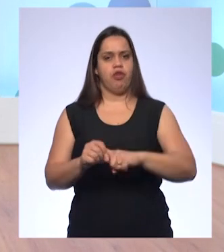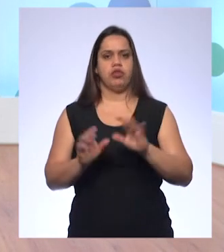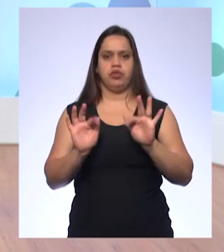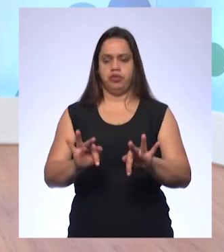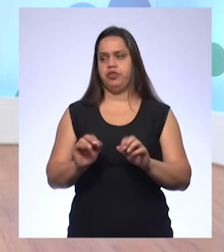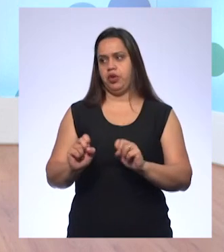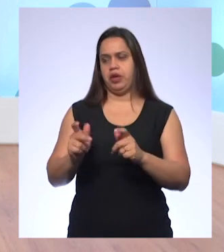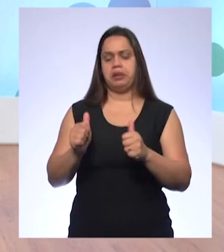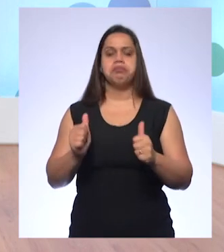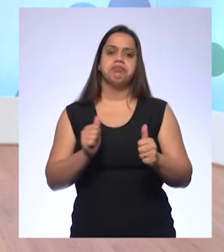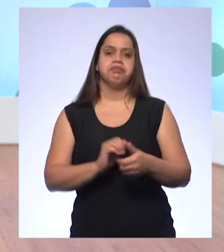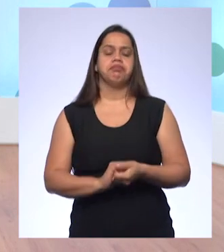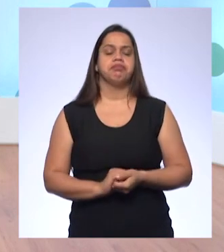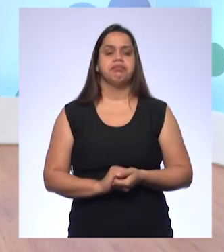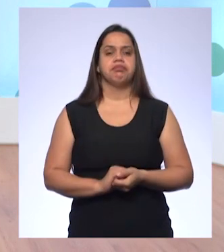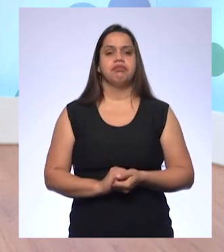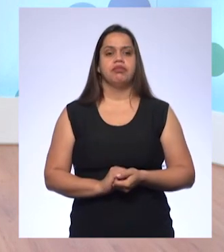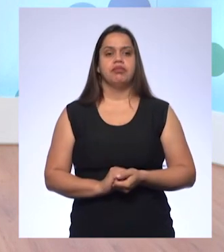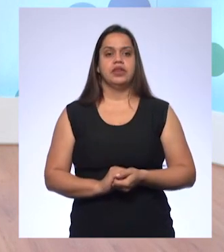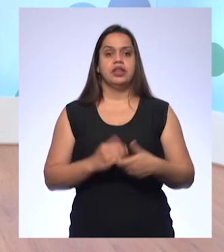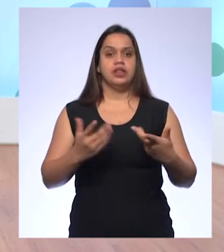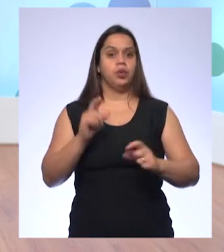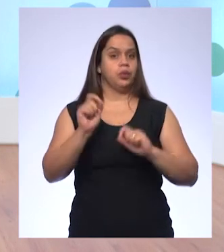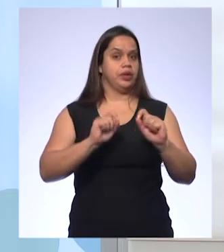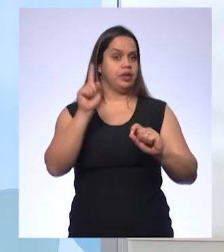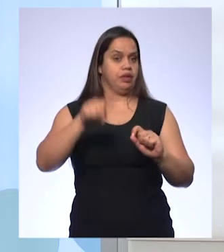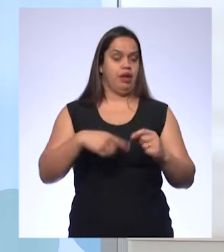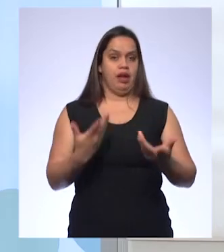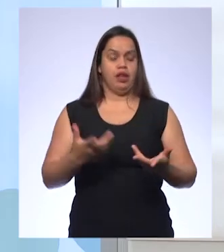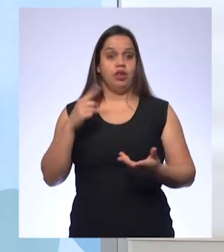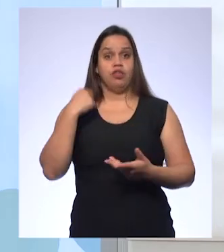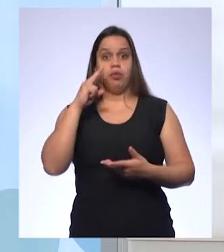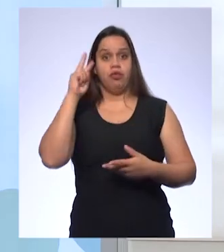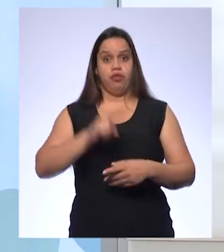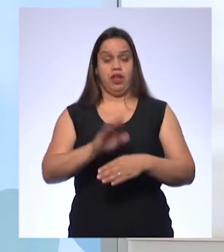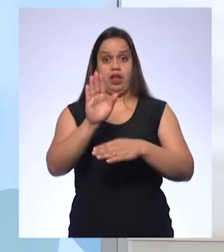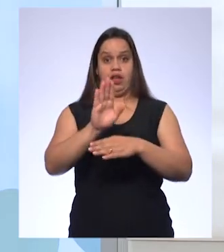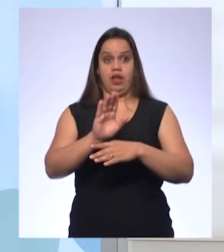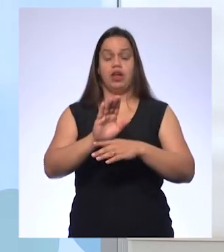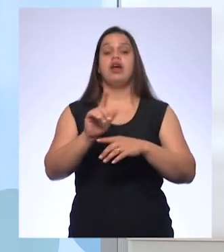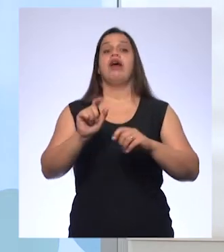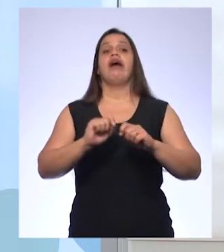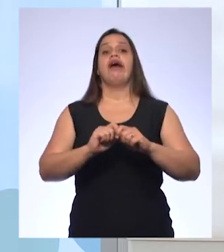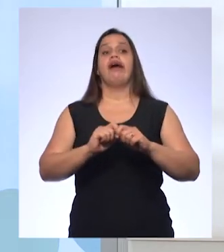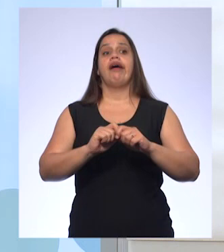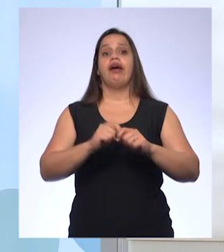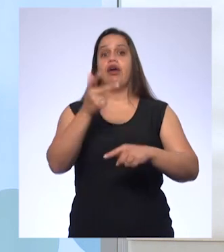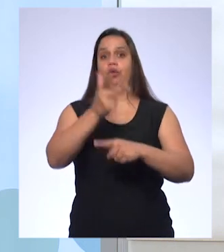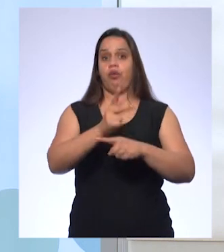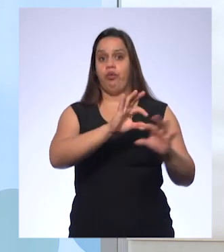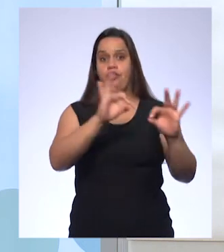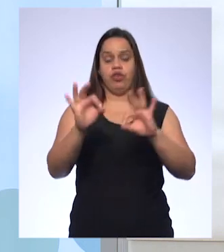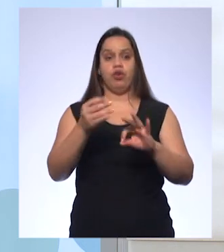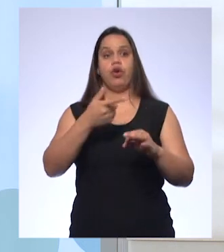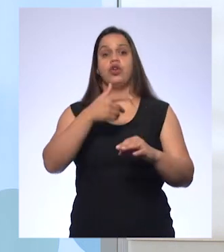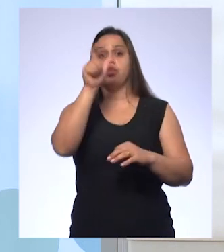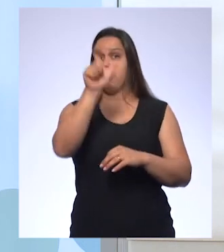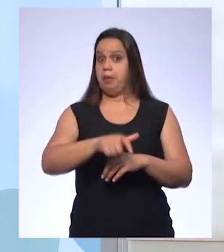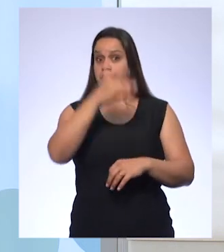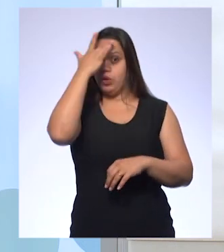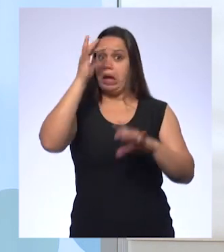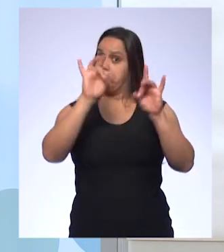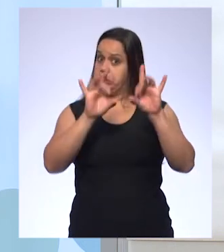bom. Então, gente, agora é o seguinte, a gente vai assistir um vídeo, tá bom, de uma especialista no